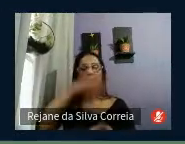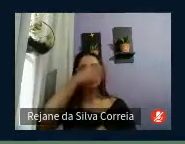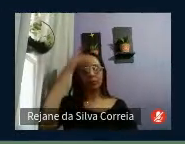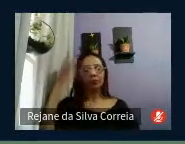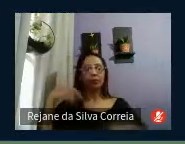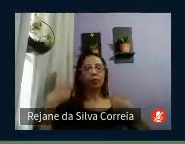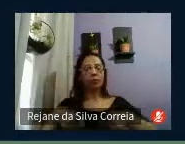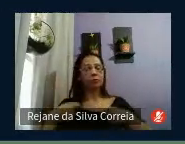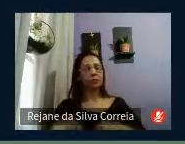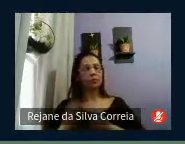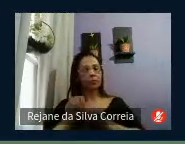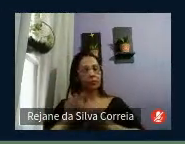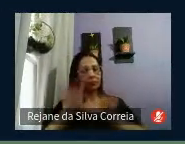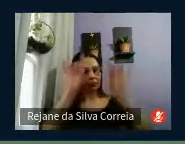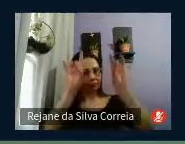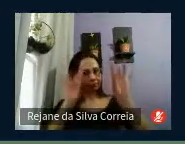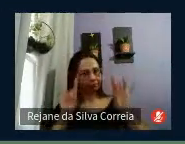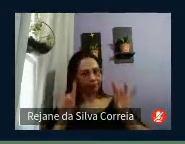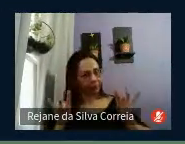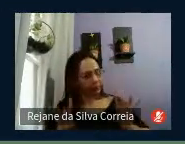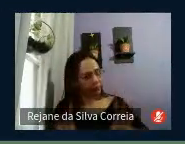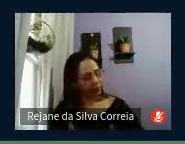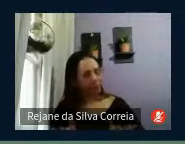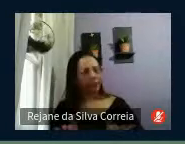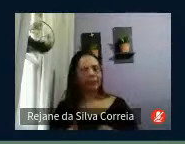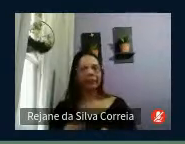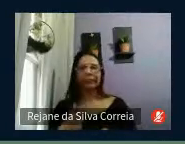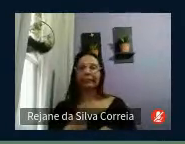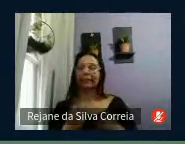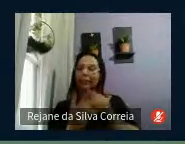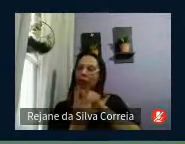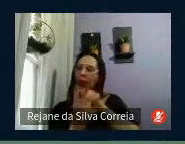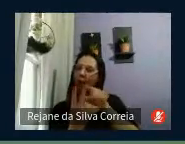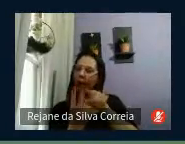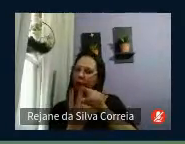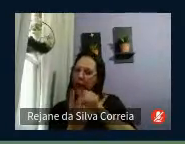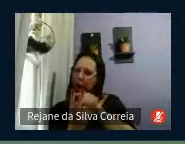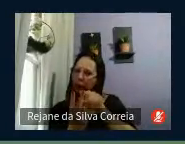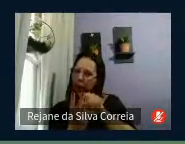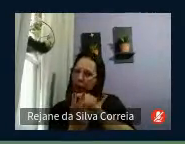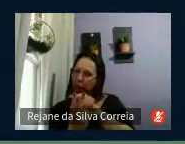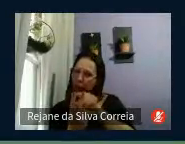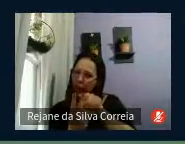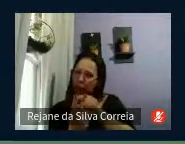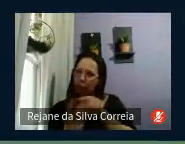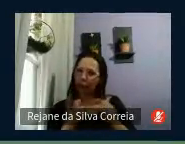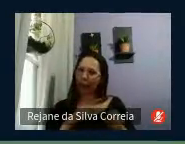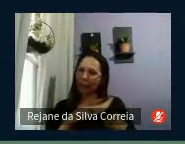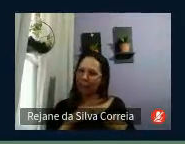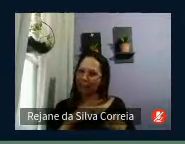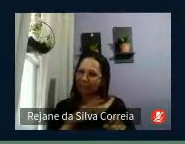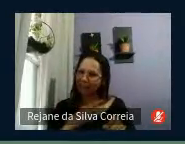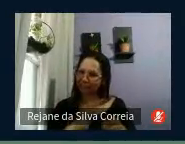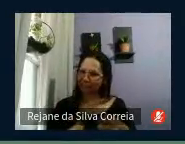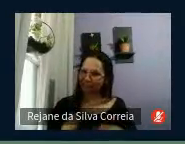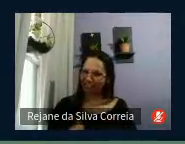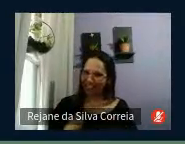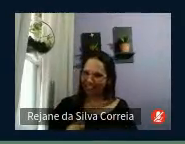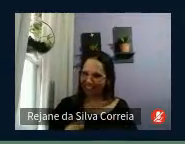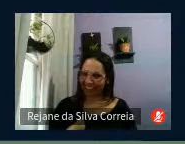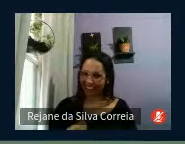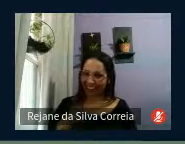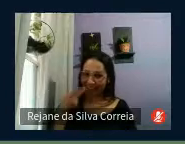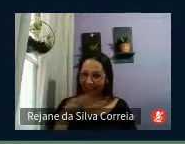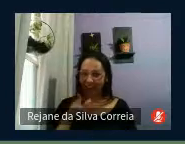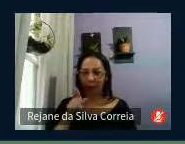Necessidades Educacionais Específicas. Frente às minhas duas especificidades, ou os meus dois paranauês, como eu costumo carinhosamente